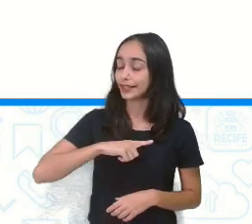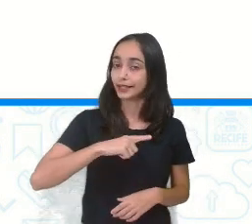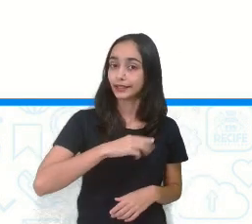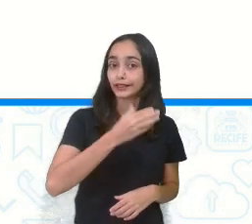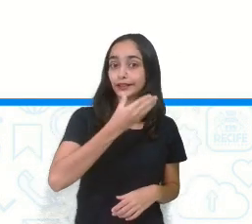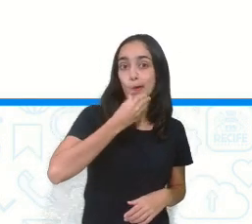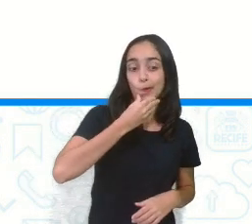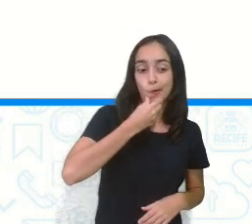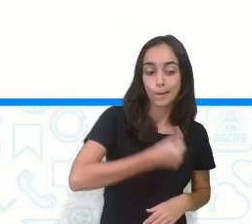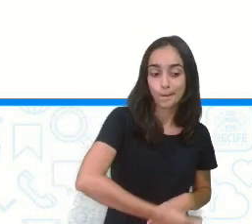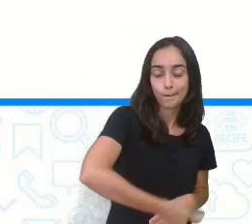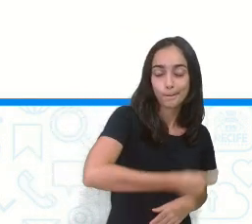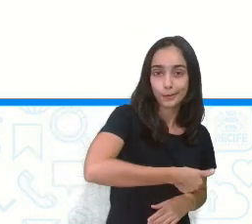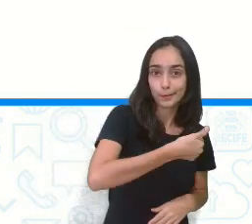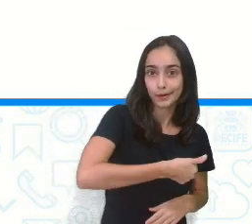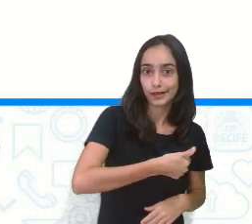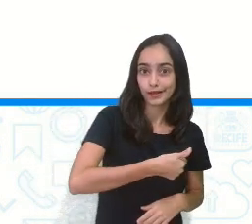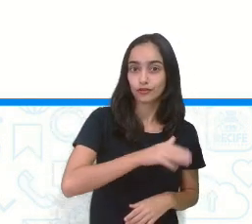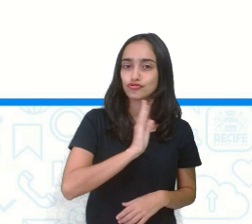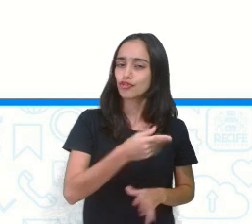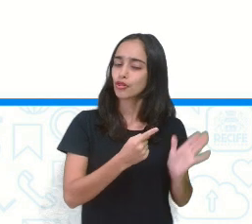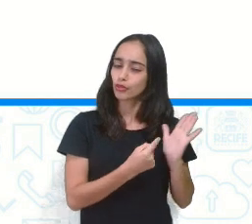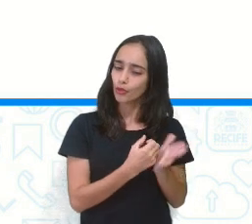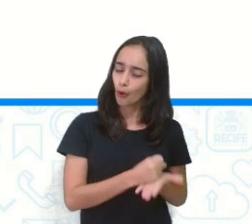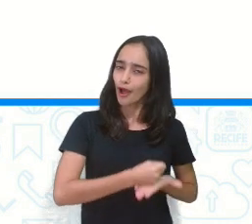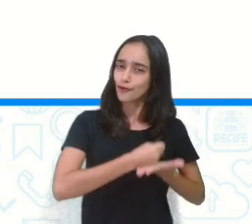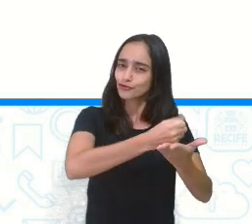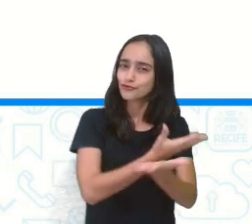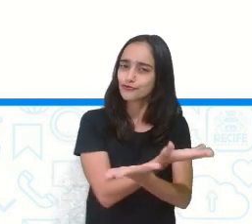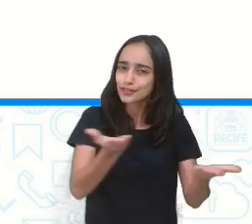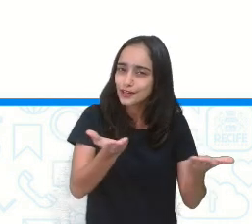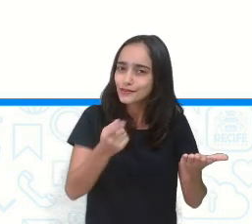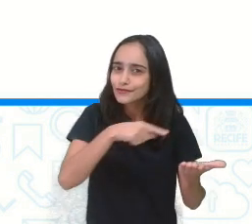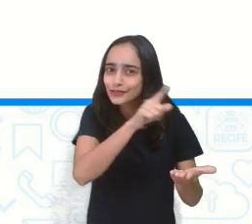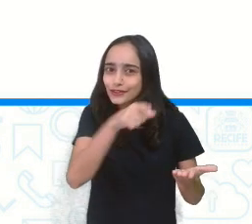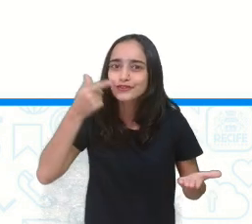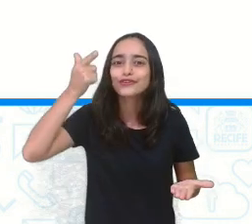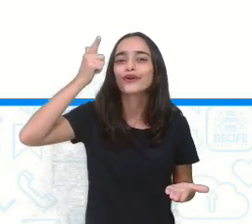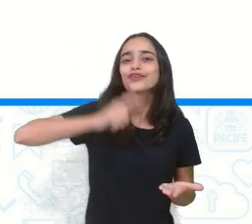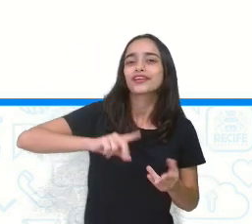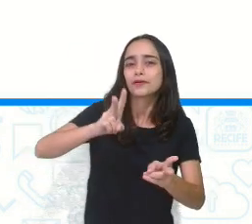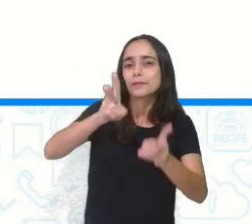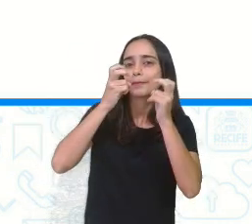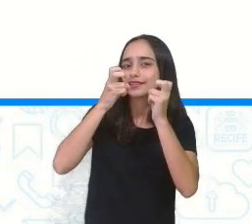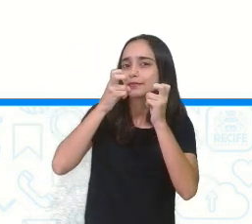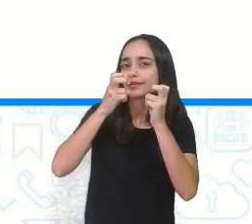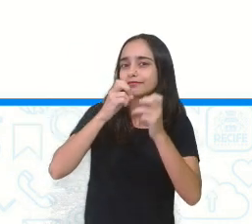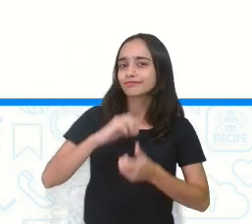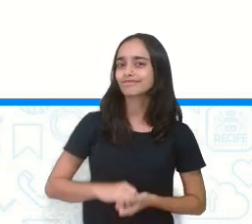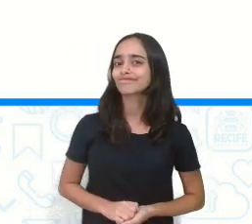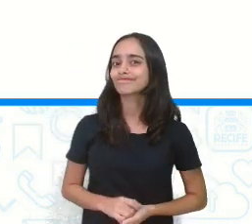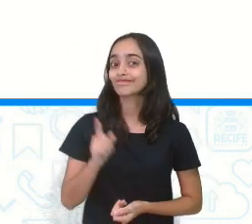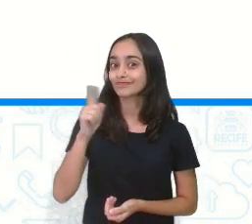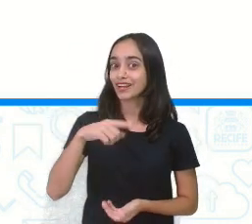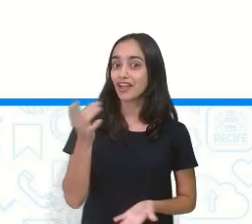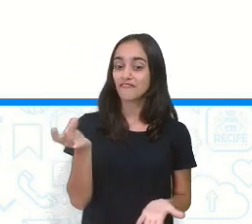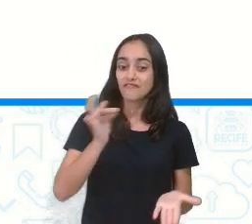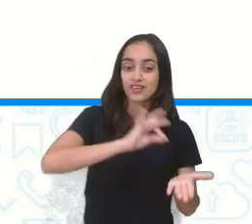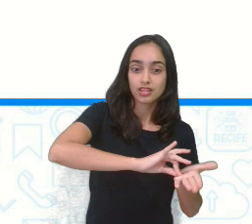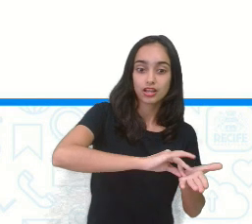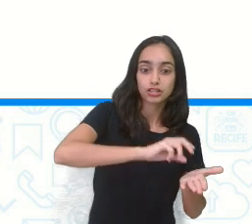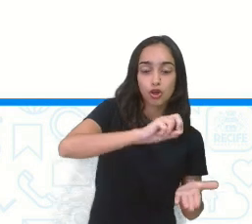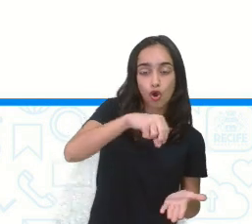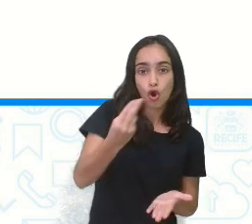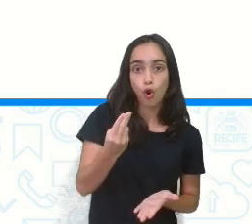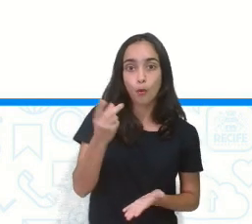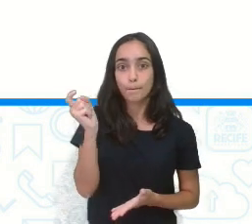bilheteria de camisa azul. Já estou ajudando. Será que vocês conseguiram identificar Verdadeiro ou falso? Já temos